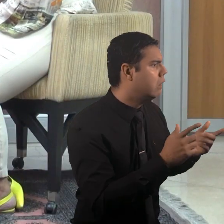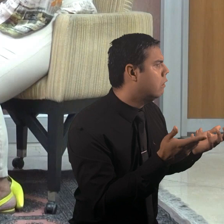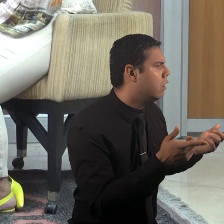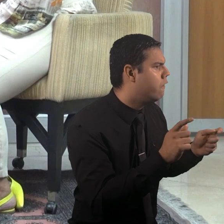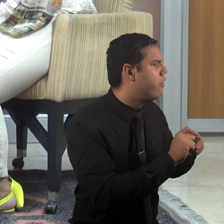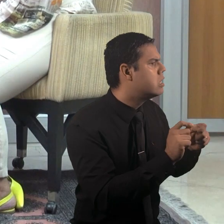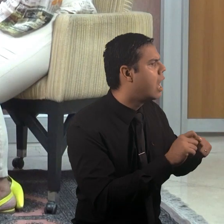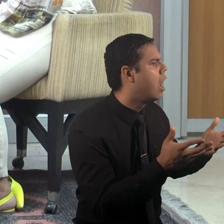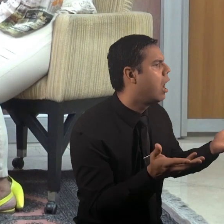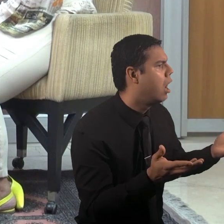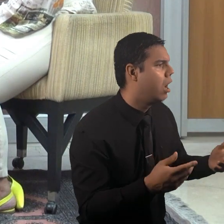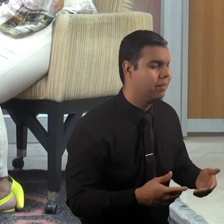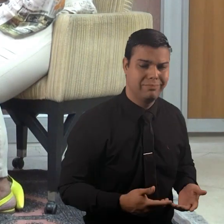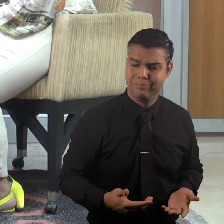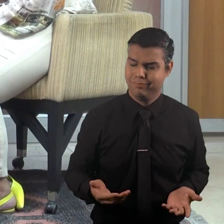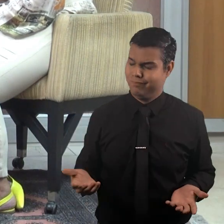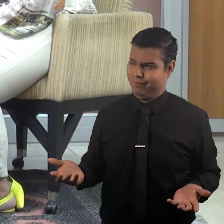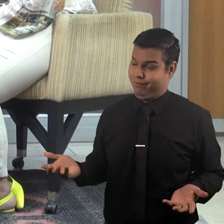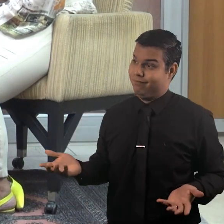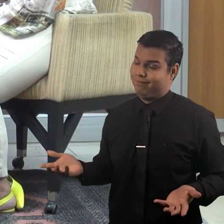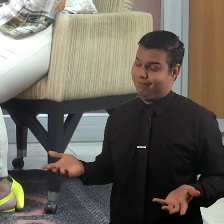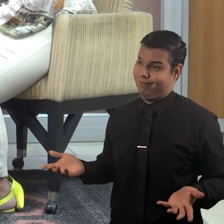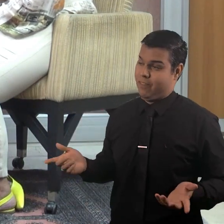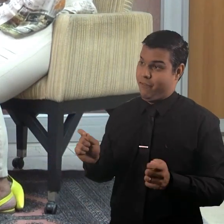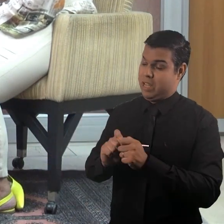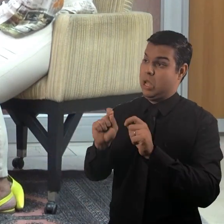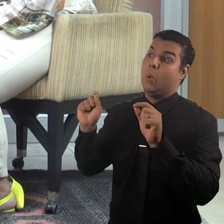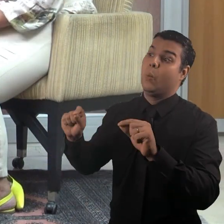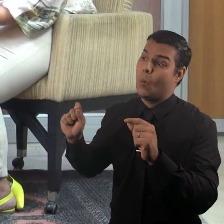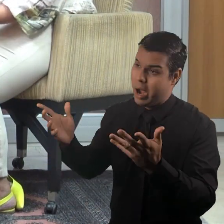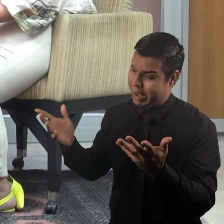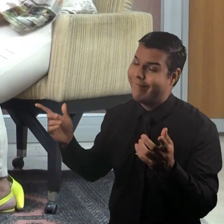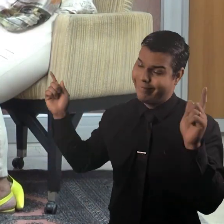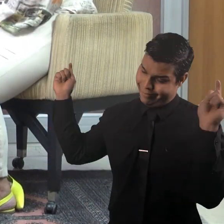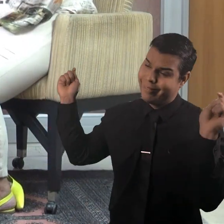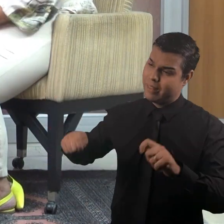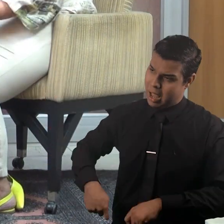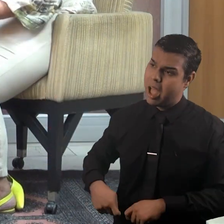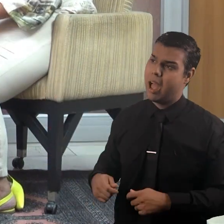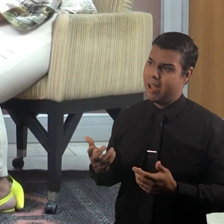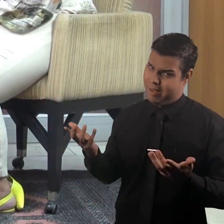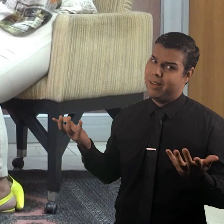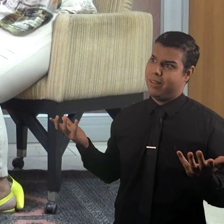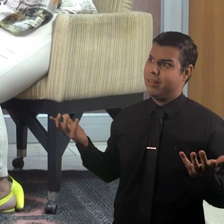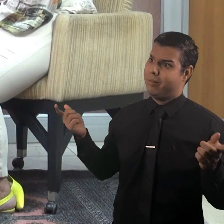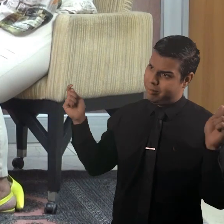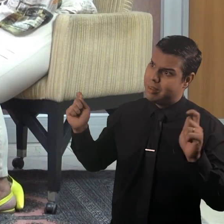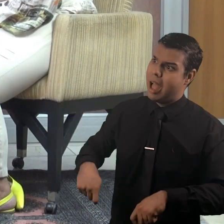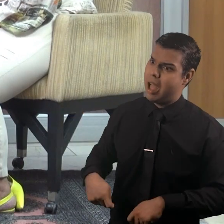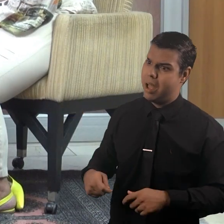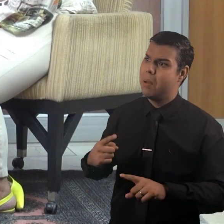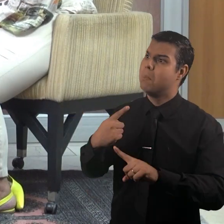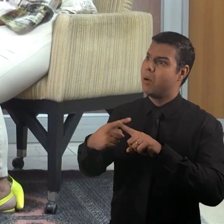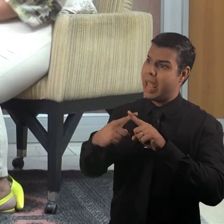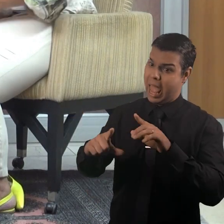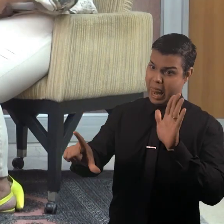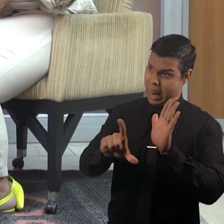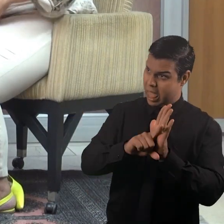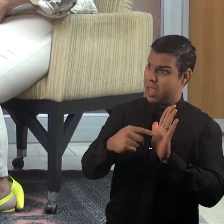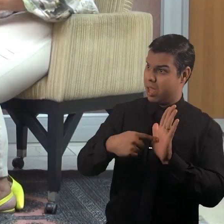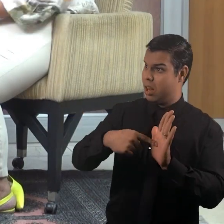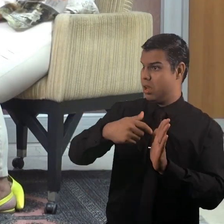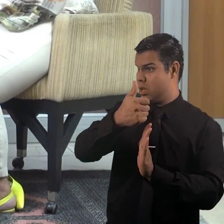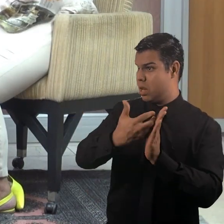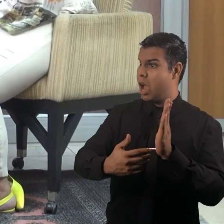fazer. Não havia. Há o que se fazer. Ah, claro que há, porque isso não,